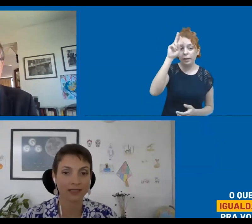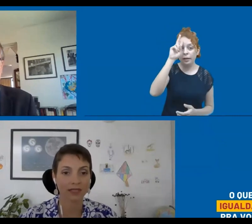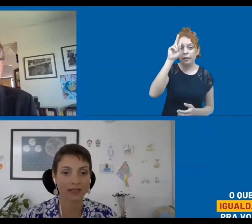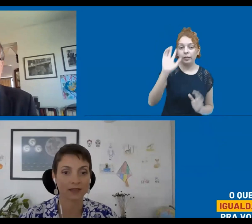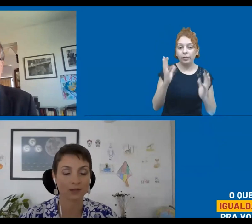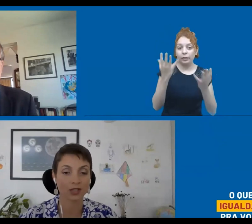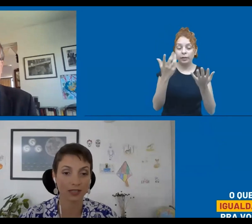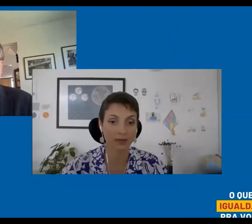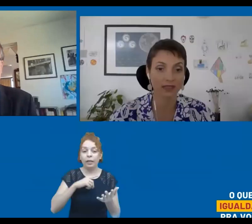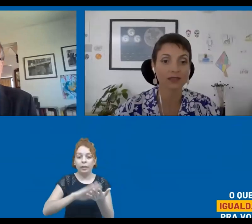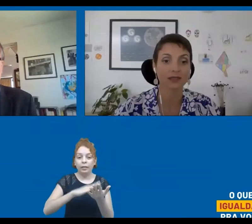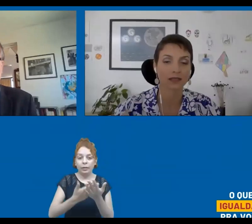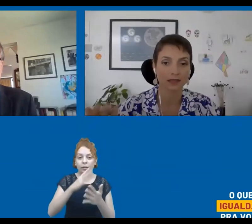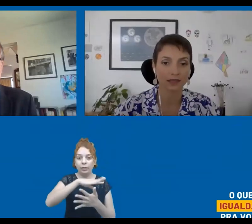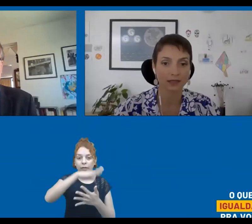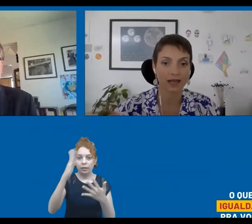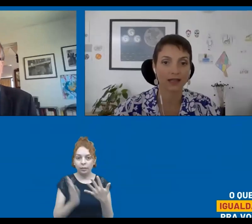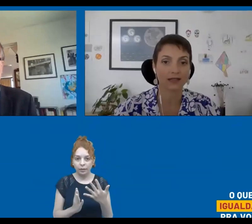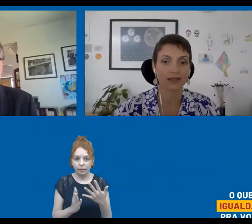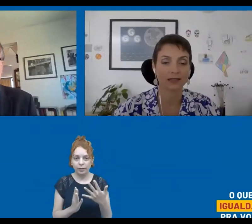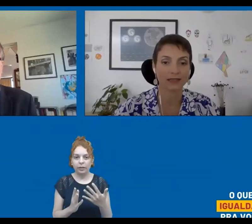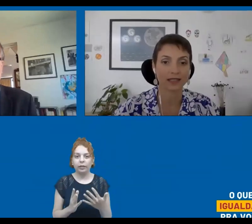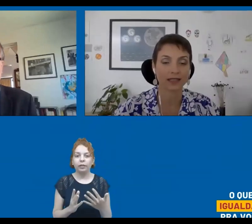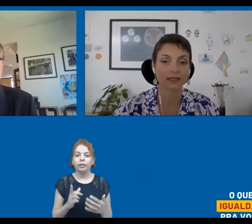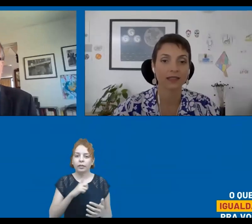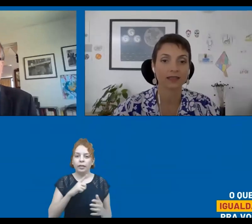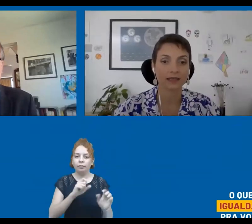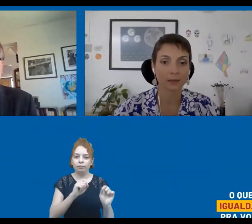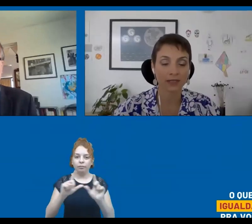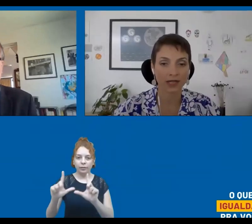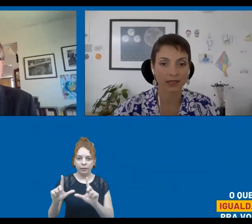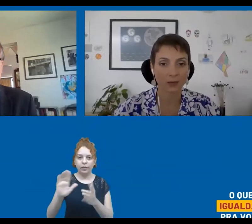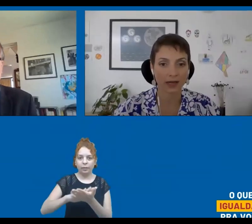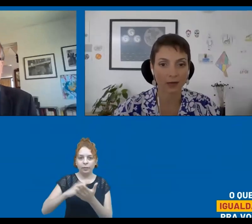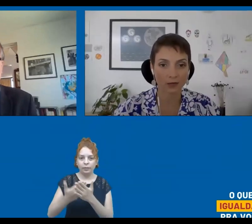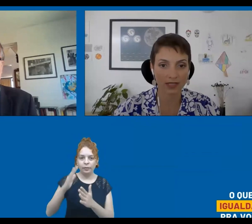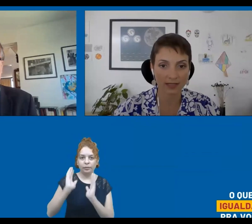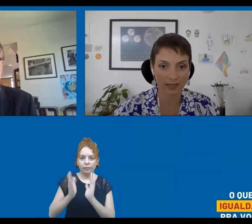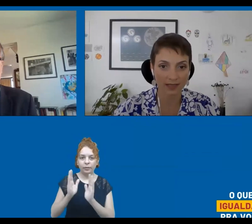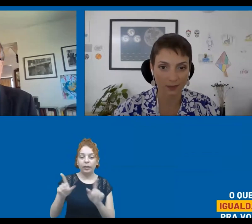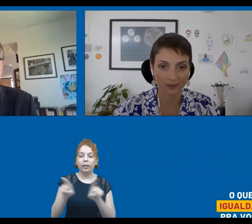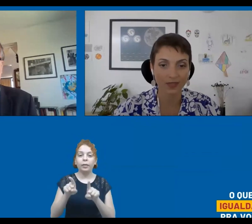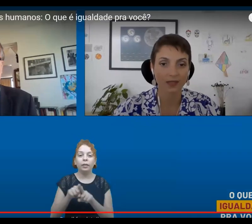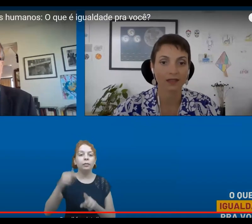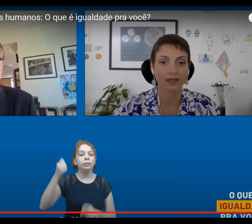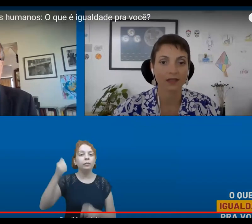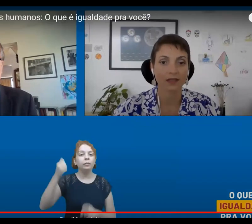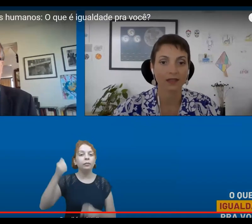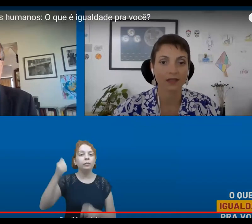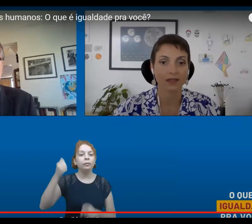Além da interpretação de Libras, que está na tela, tem também um canal para audiodescrição,